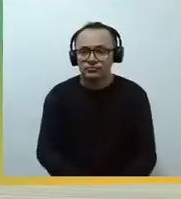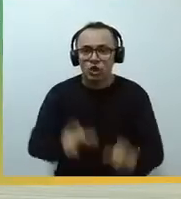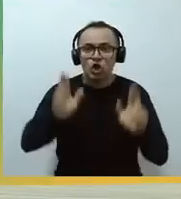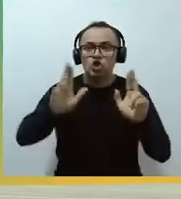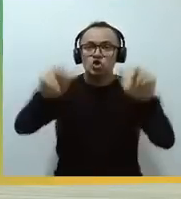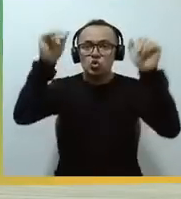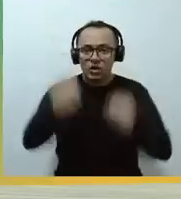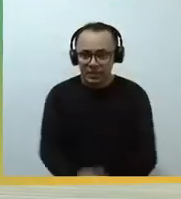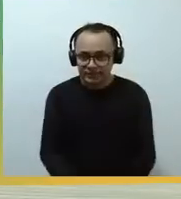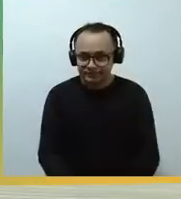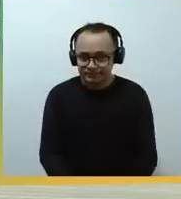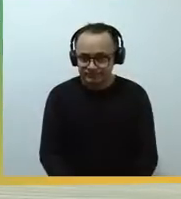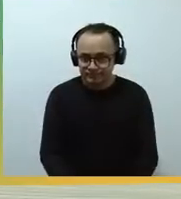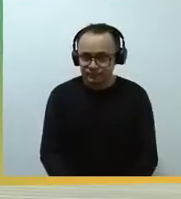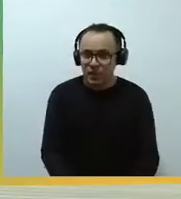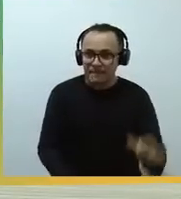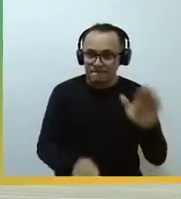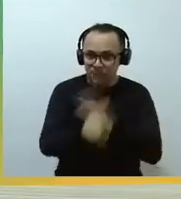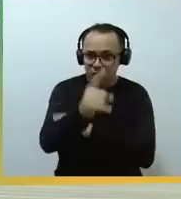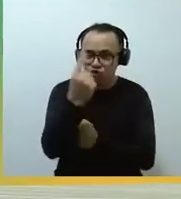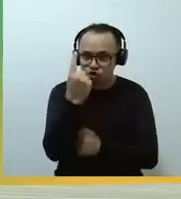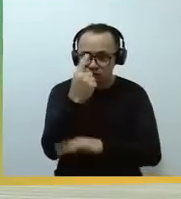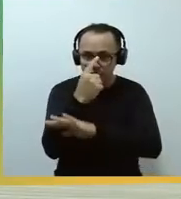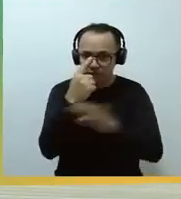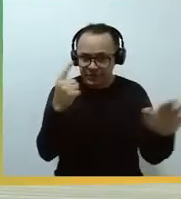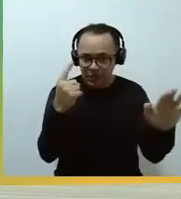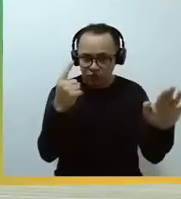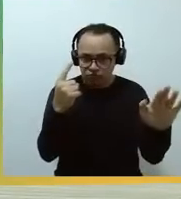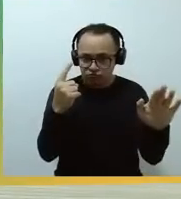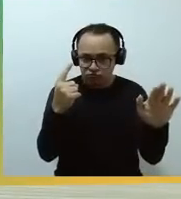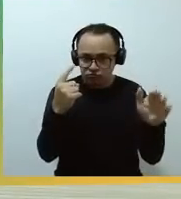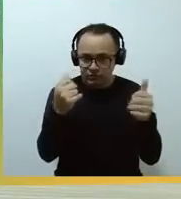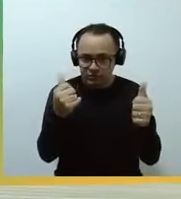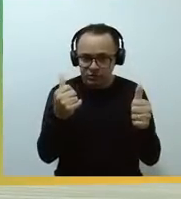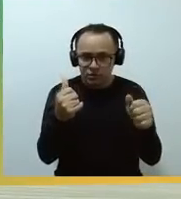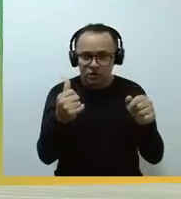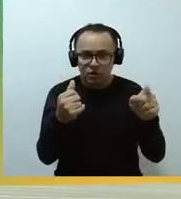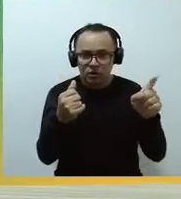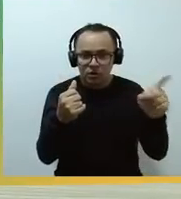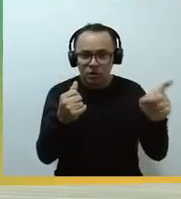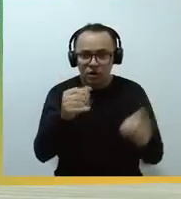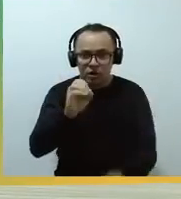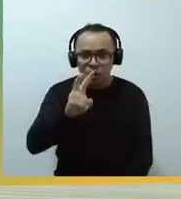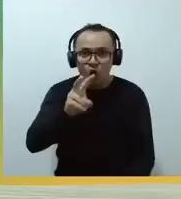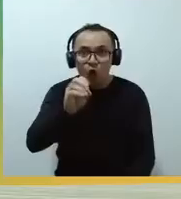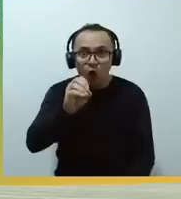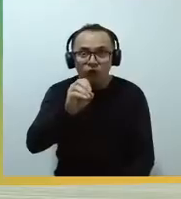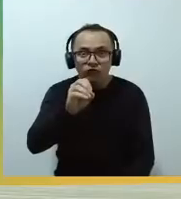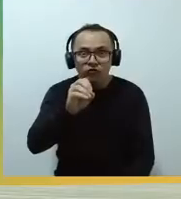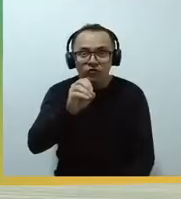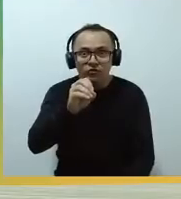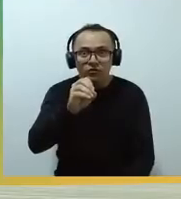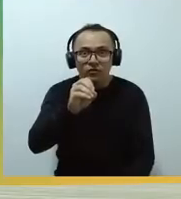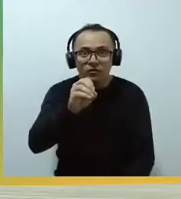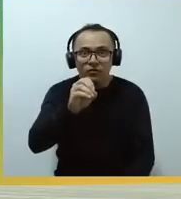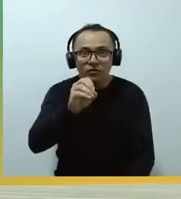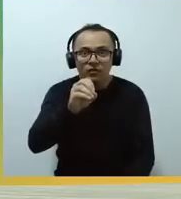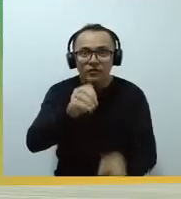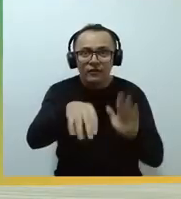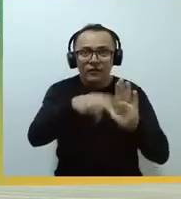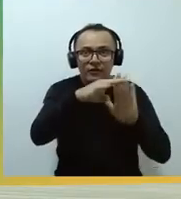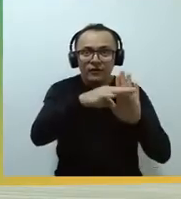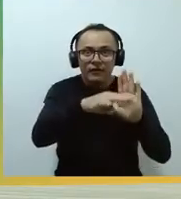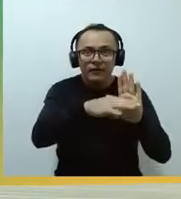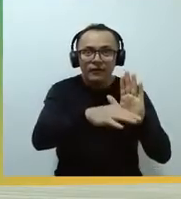tenho mais uma pergunta, a última pergunta, na verdade, para hoje. Por que seu apelido era Ovo na planilha da Odebrecht? Hã? Por que seu apelido era Ovo na